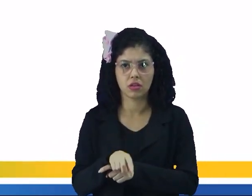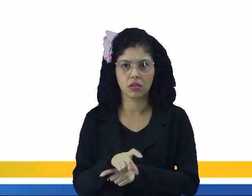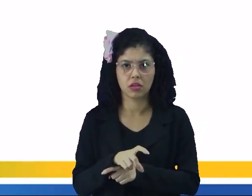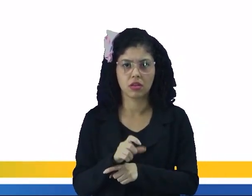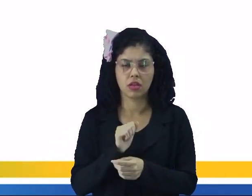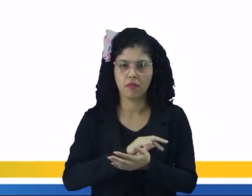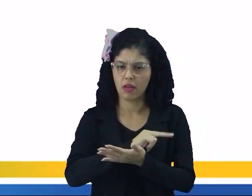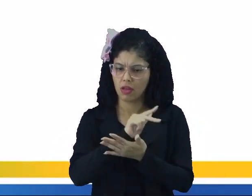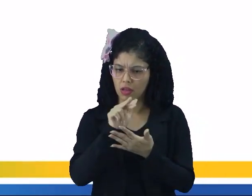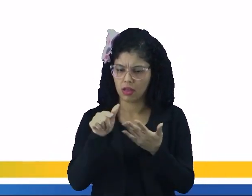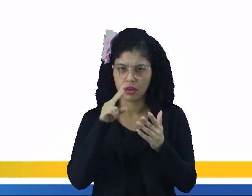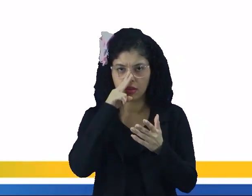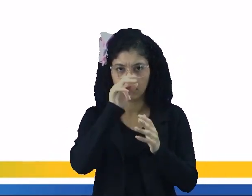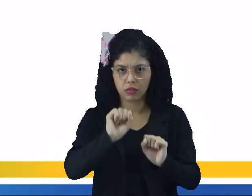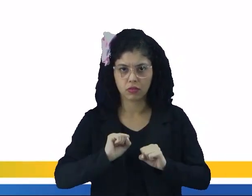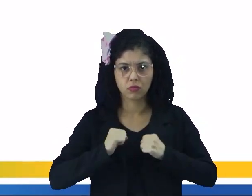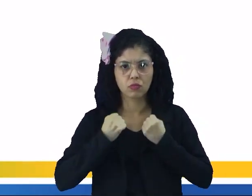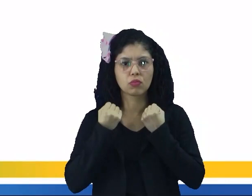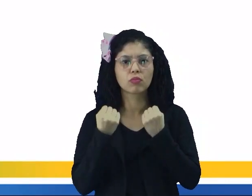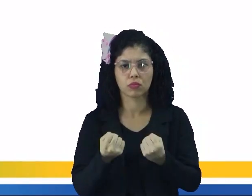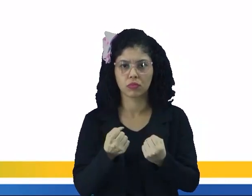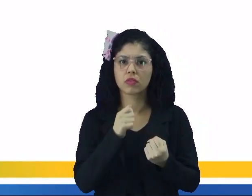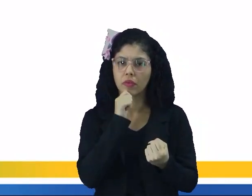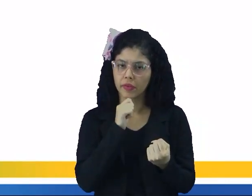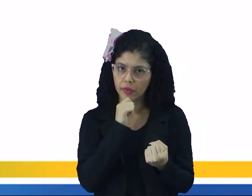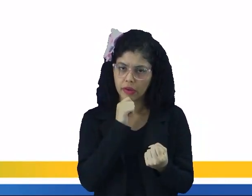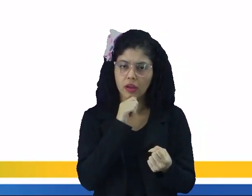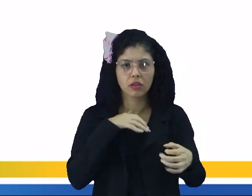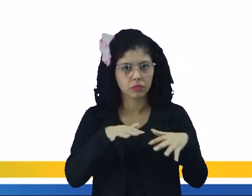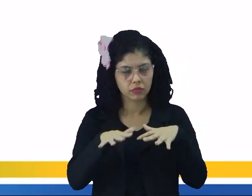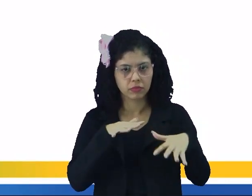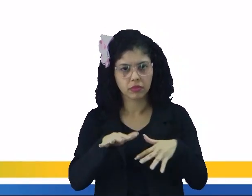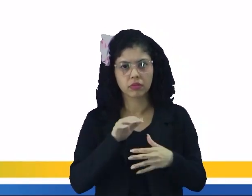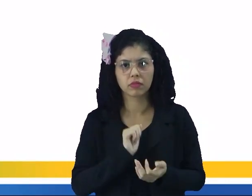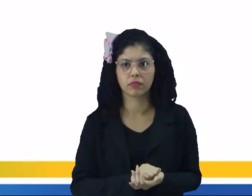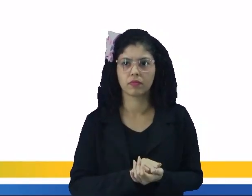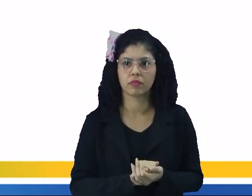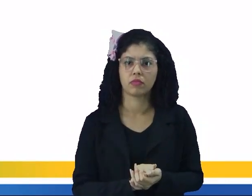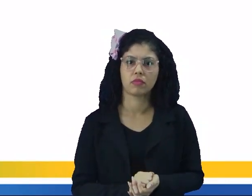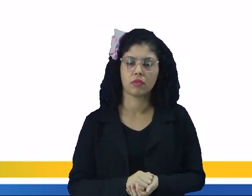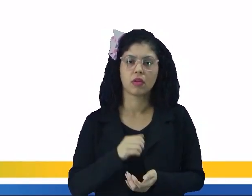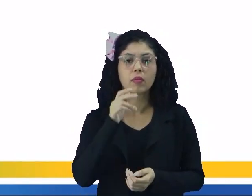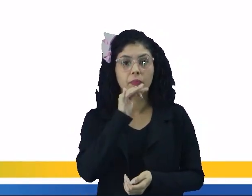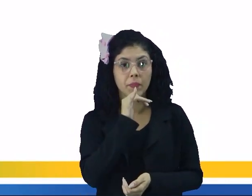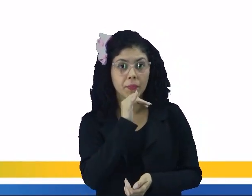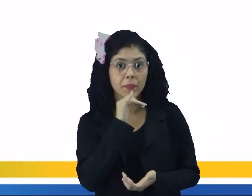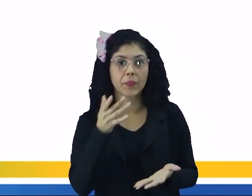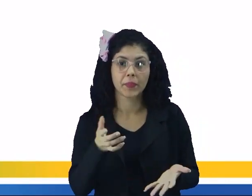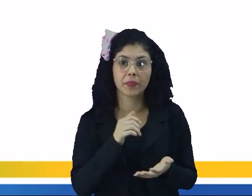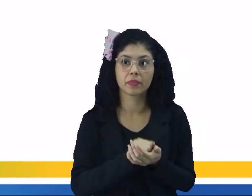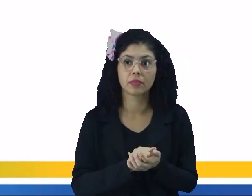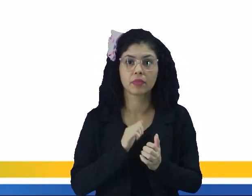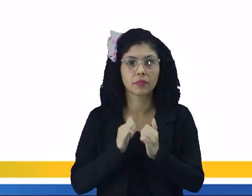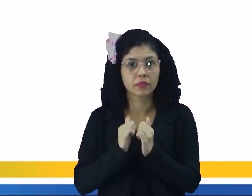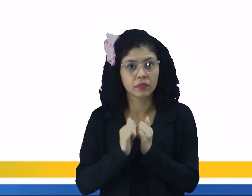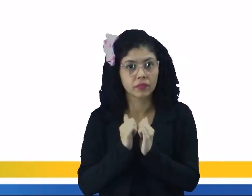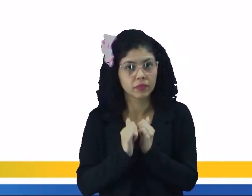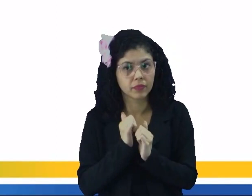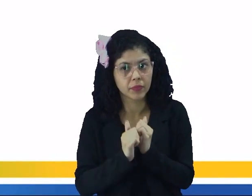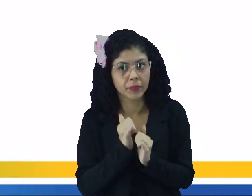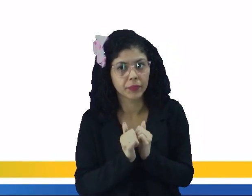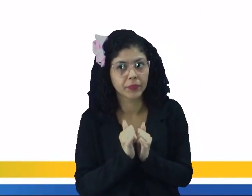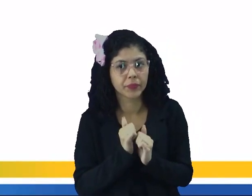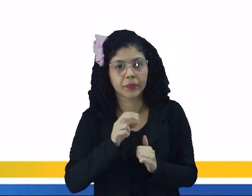considerar que várias forças que causam então os movimentos. Nós vamos concentrar, por exemplo, na força de atrito, que